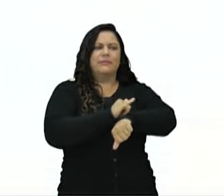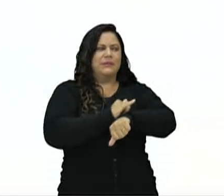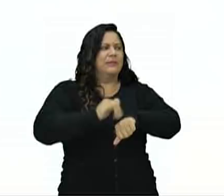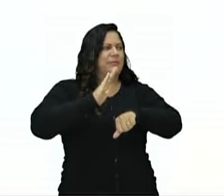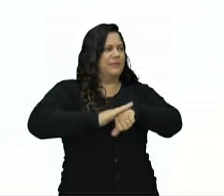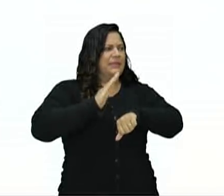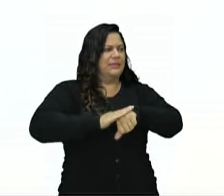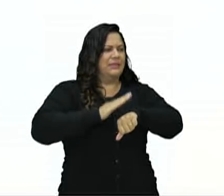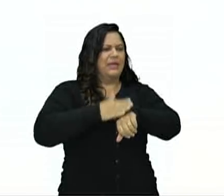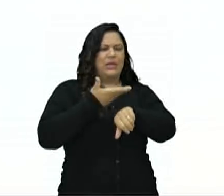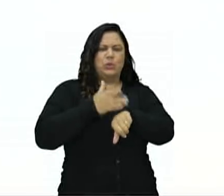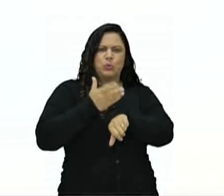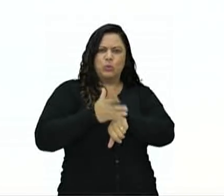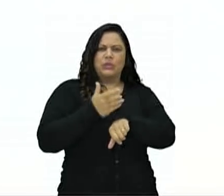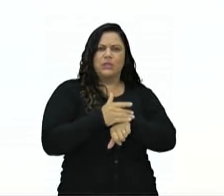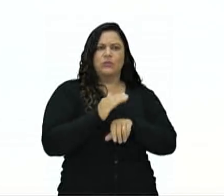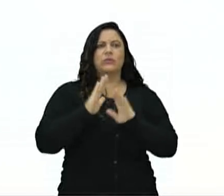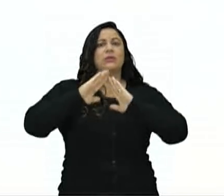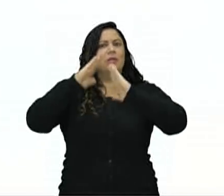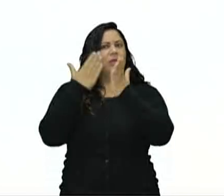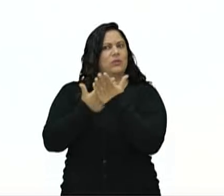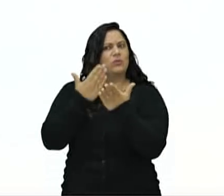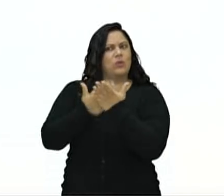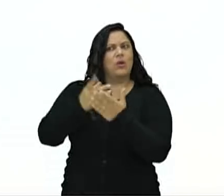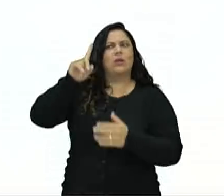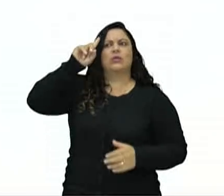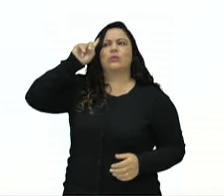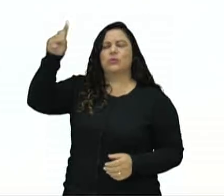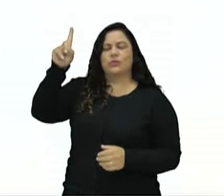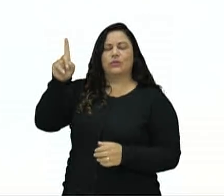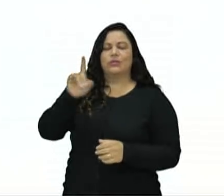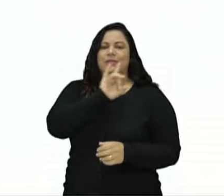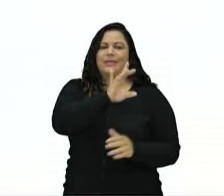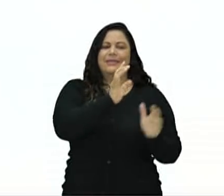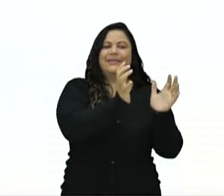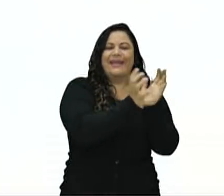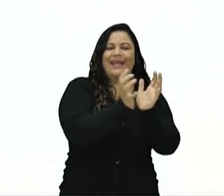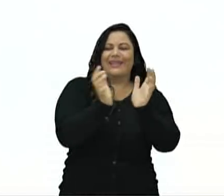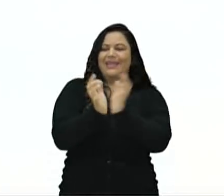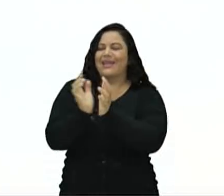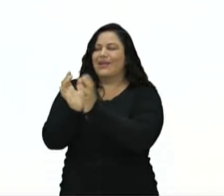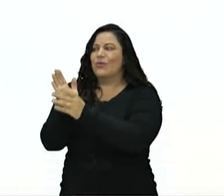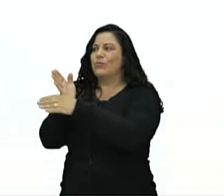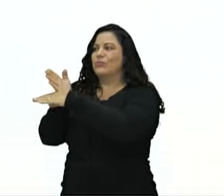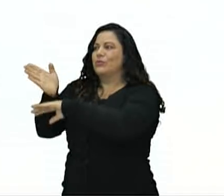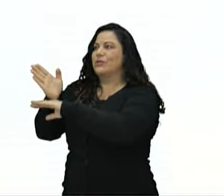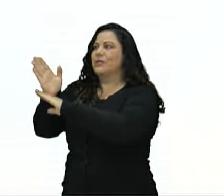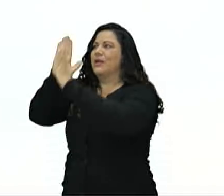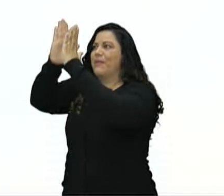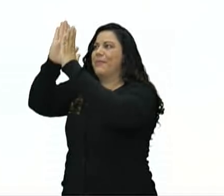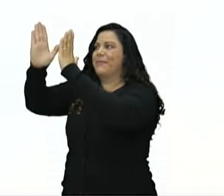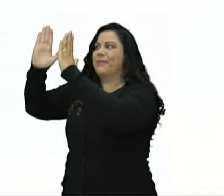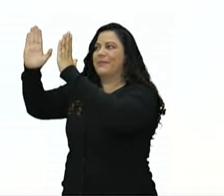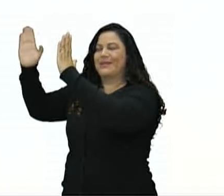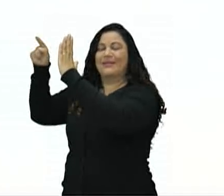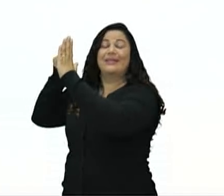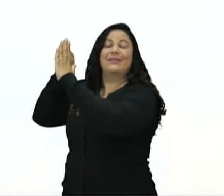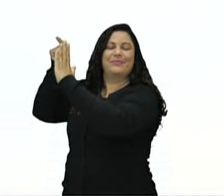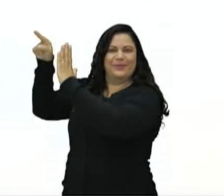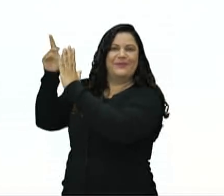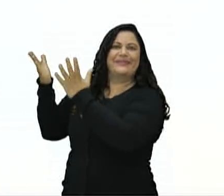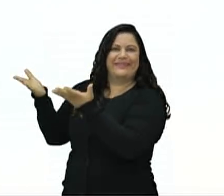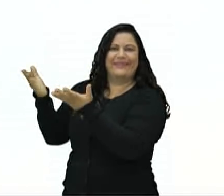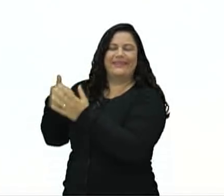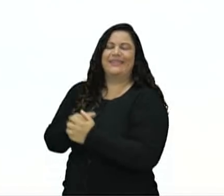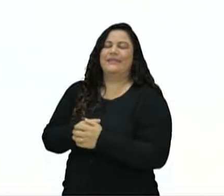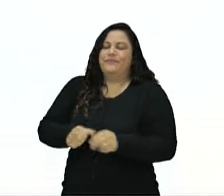dia de cada turma ir à biblioteca. Lembro-me de como era a tia da sala de leitura. Sua